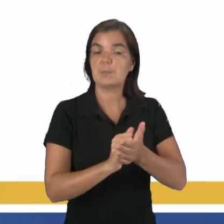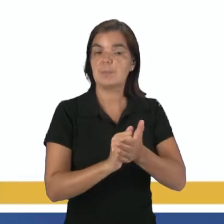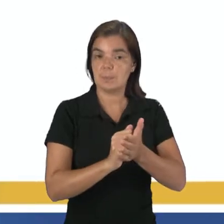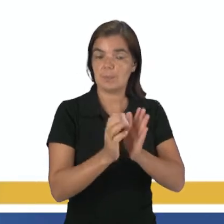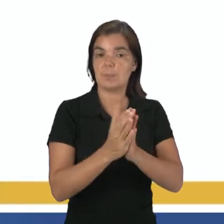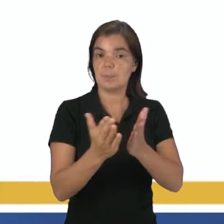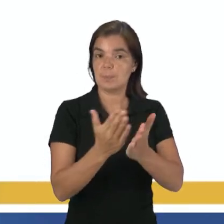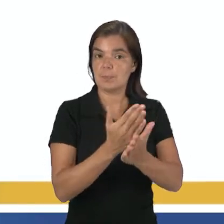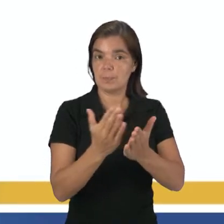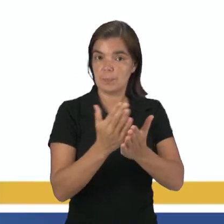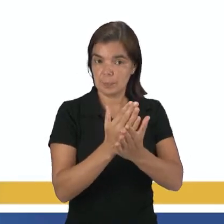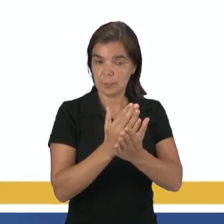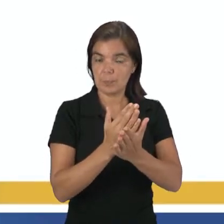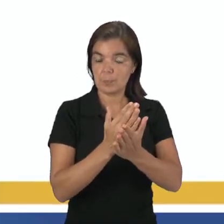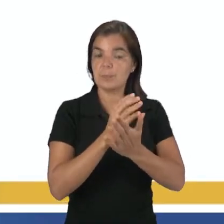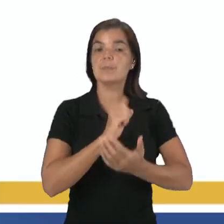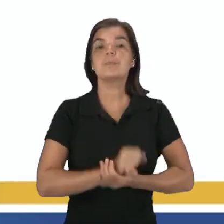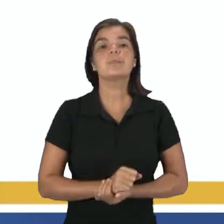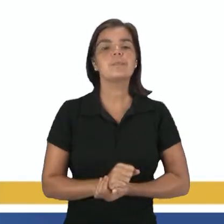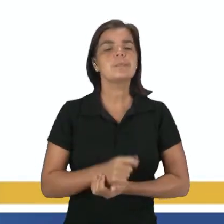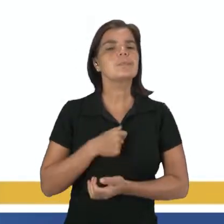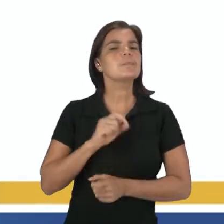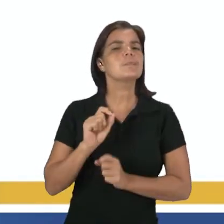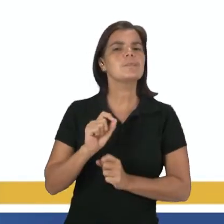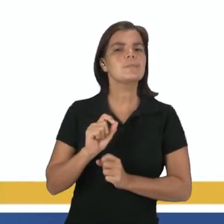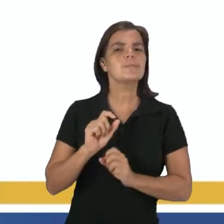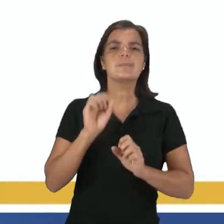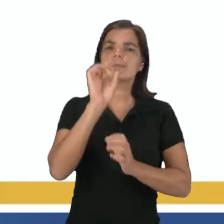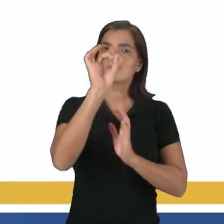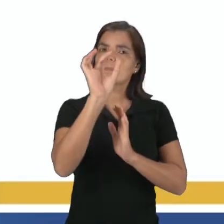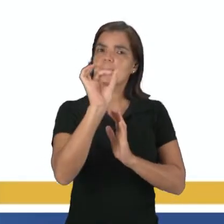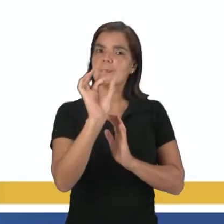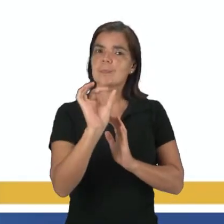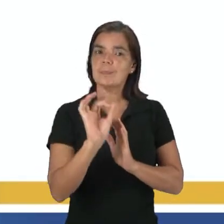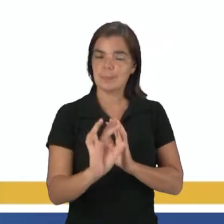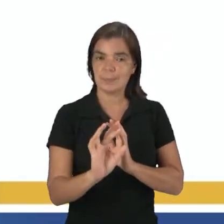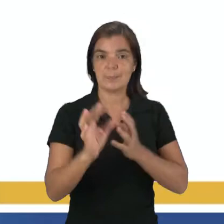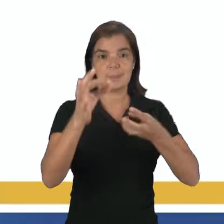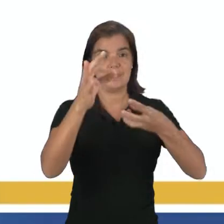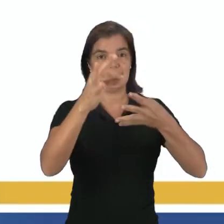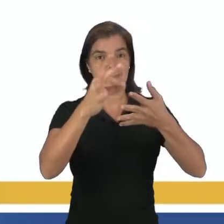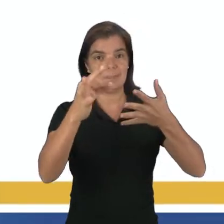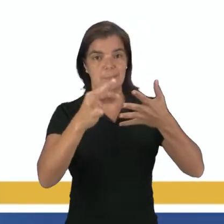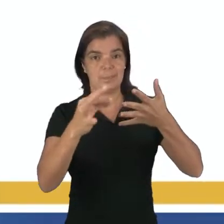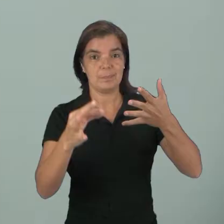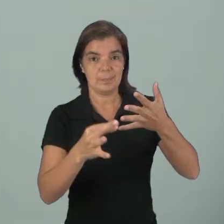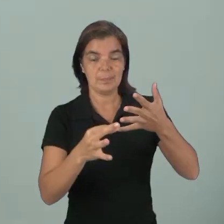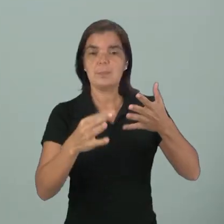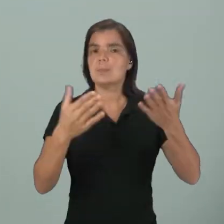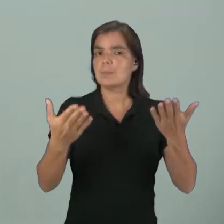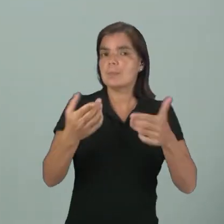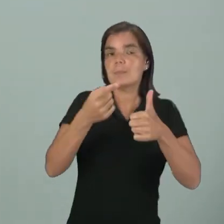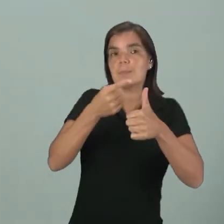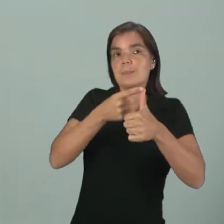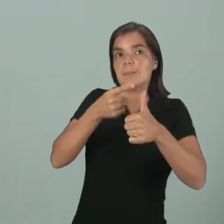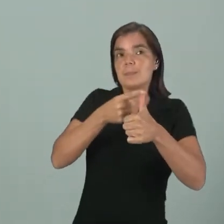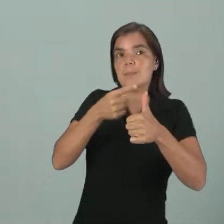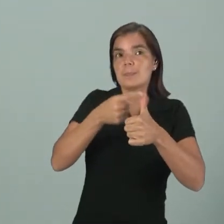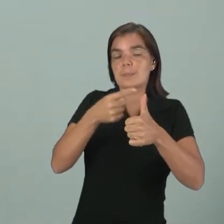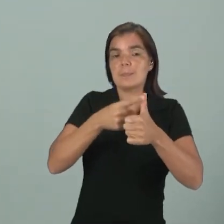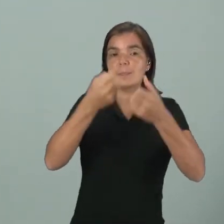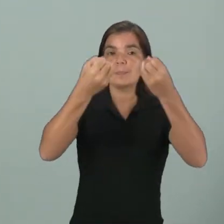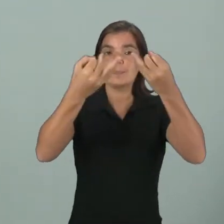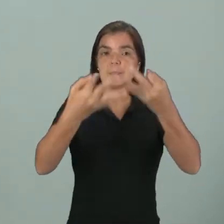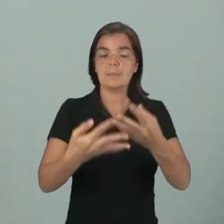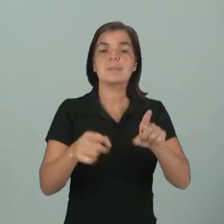inclusive, as informações no seu caderno a respeito de cada uma dessas etapas. A primeira etapa,